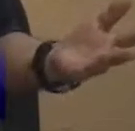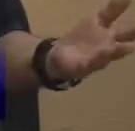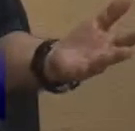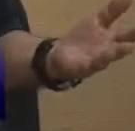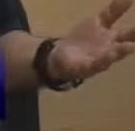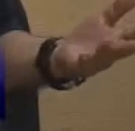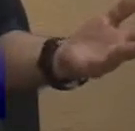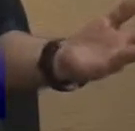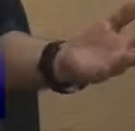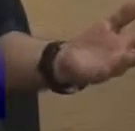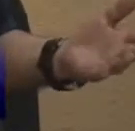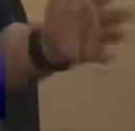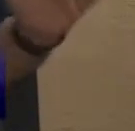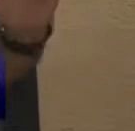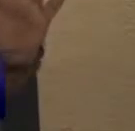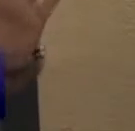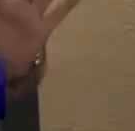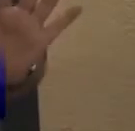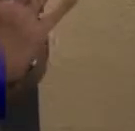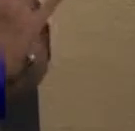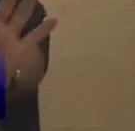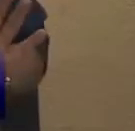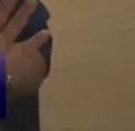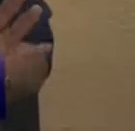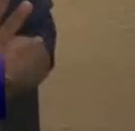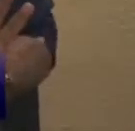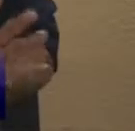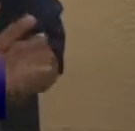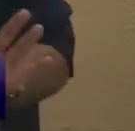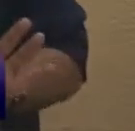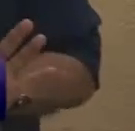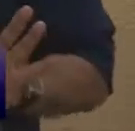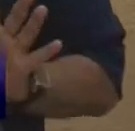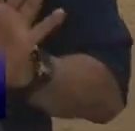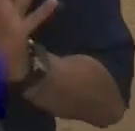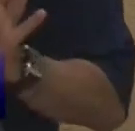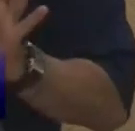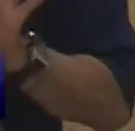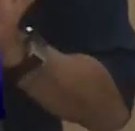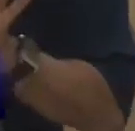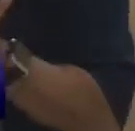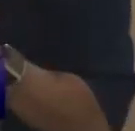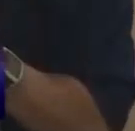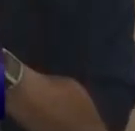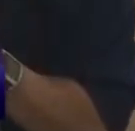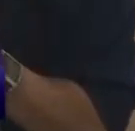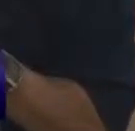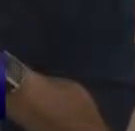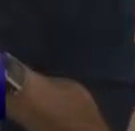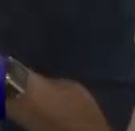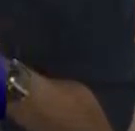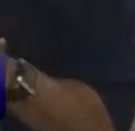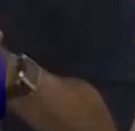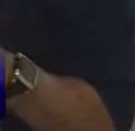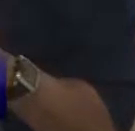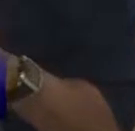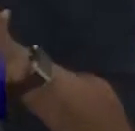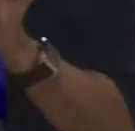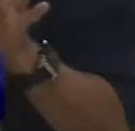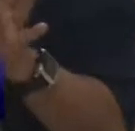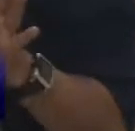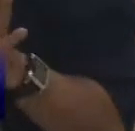pouco para a cultura, mas é um grande passo se essa lei começar a realmente vigorar. Né? Nós